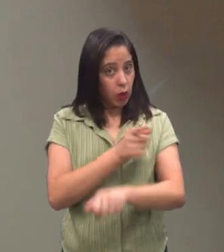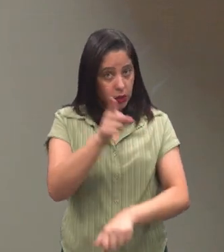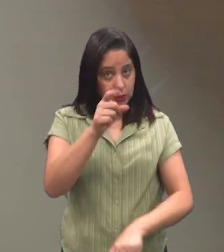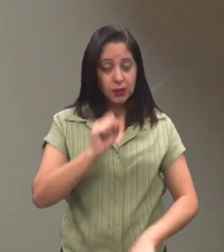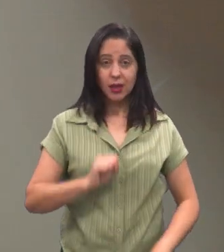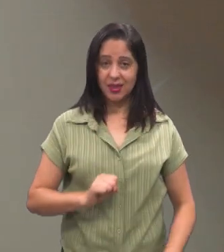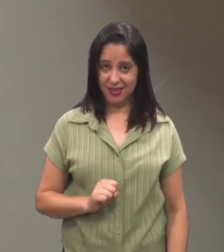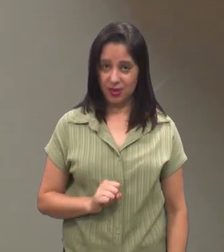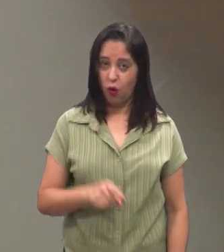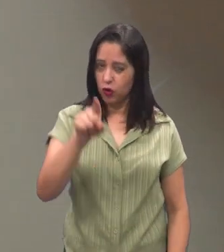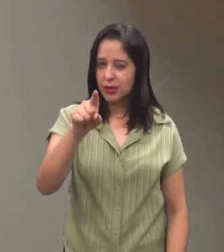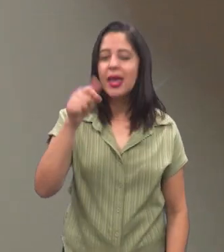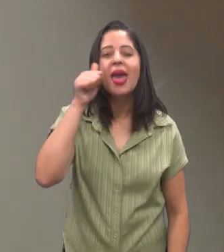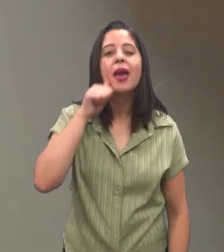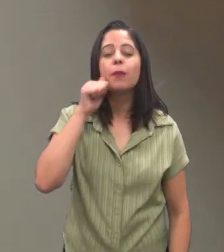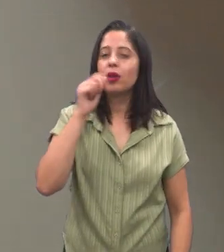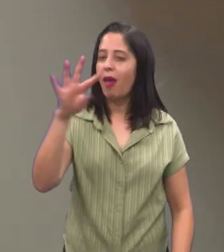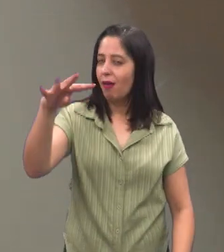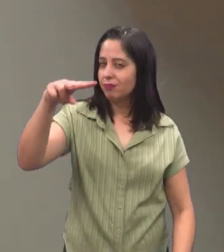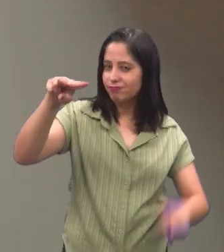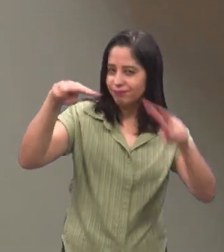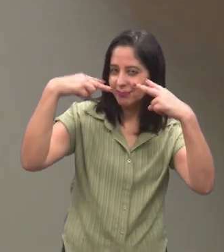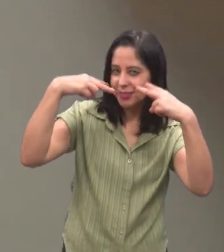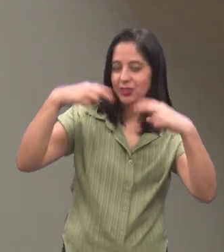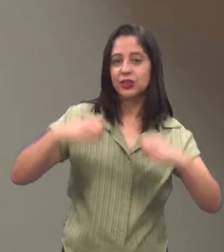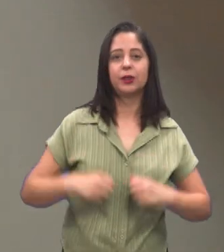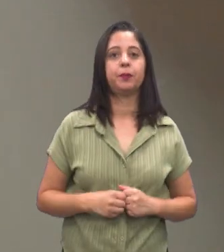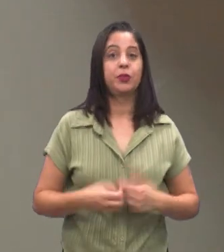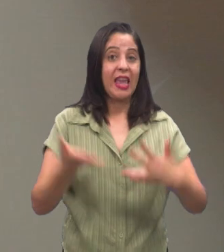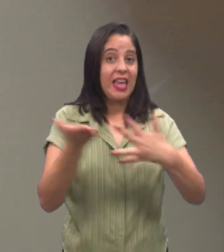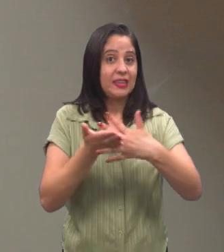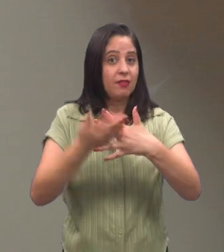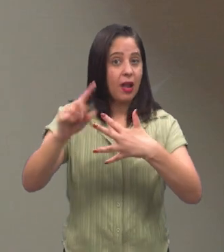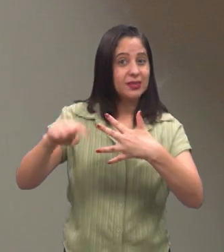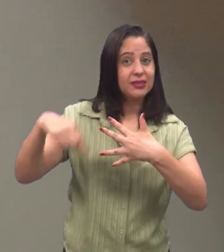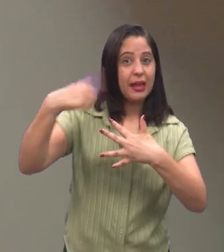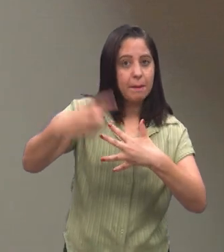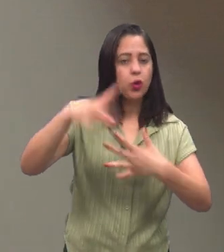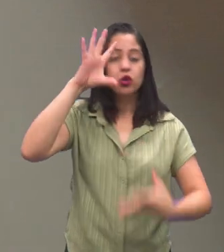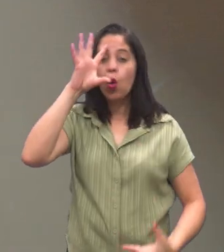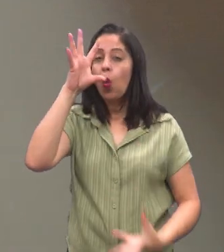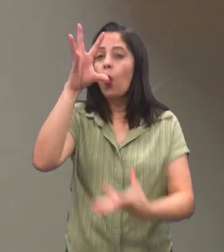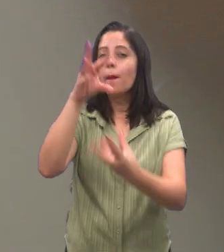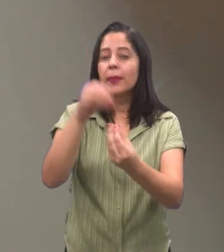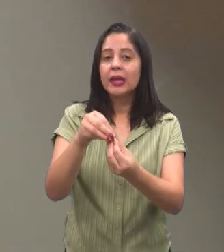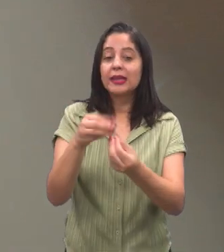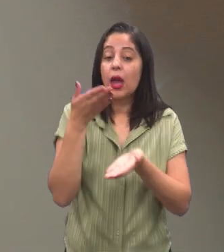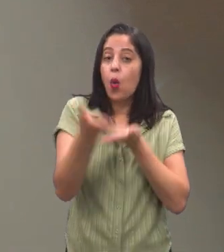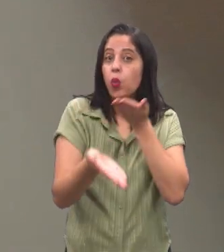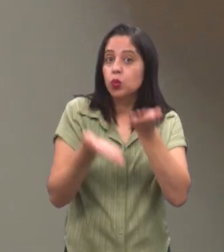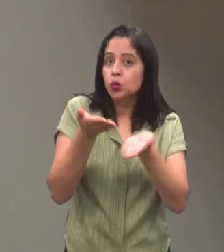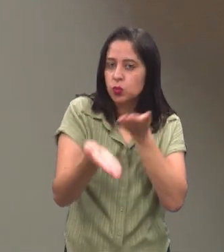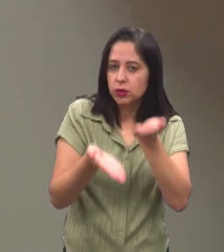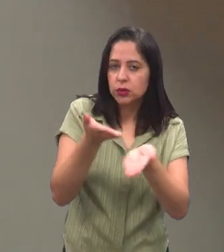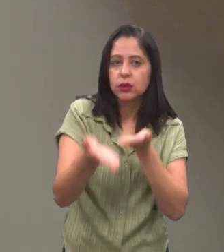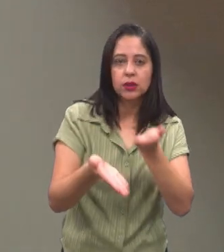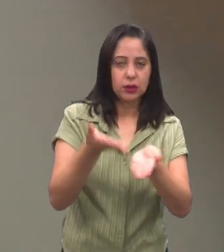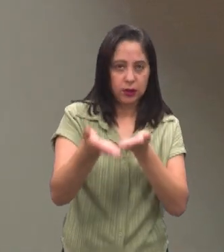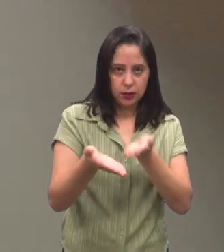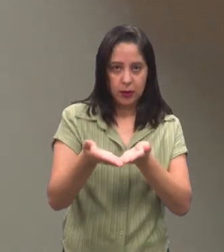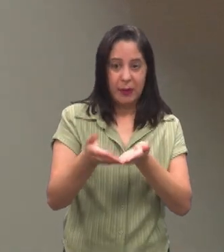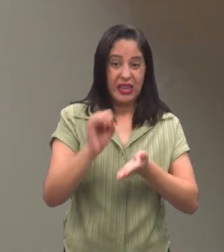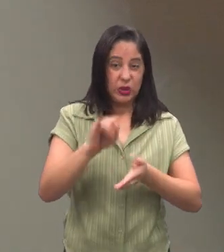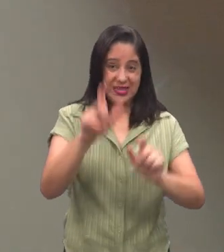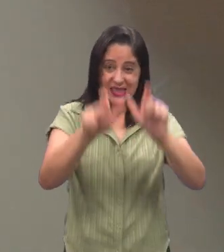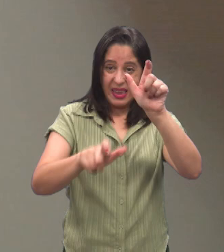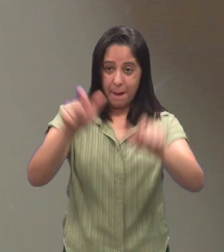principalmente você, mulher, né, que está assistindo o programa agora. Olha só, gente, no próximo bloco nós vamos entender quais são os tratamentos disponíveis para